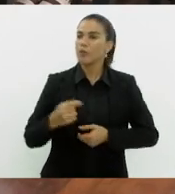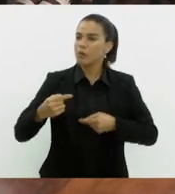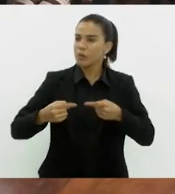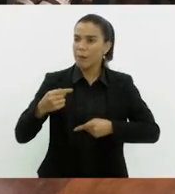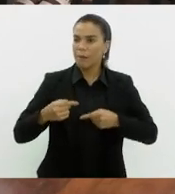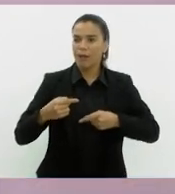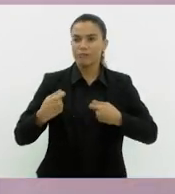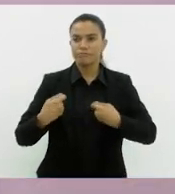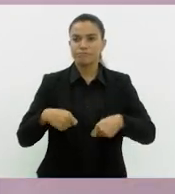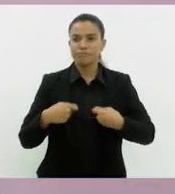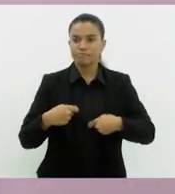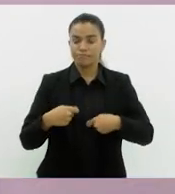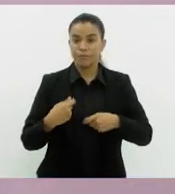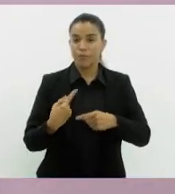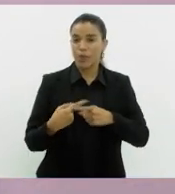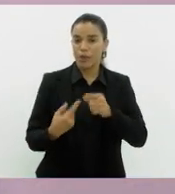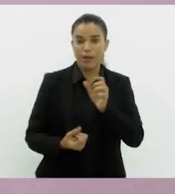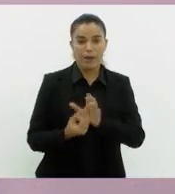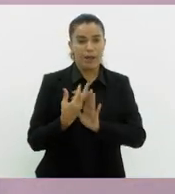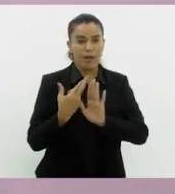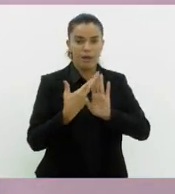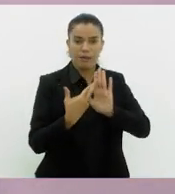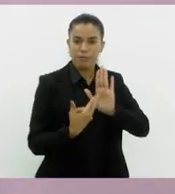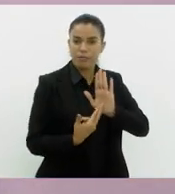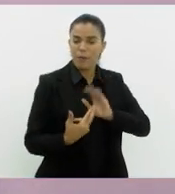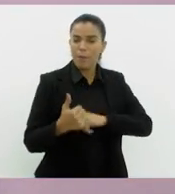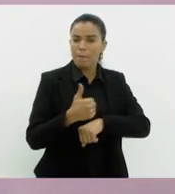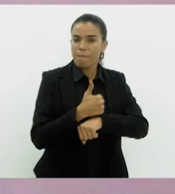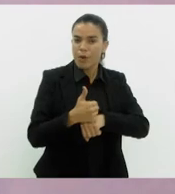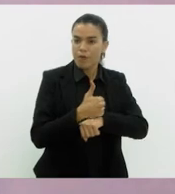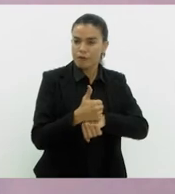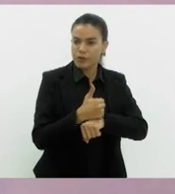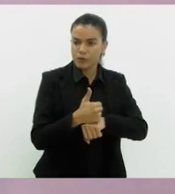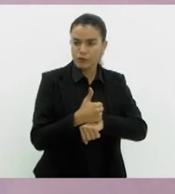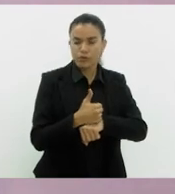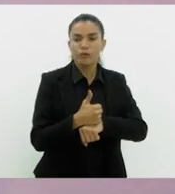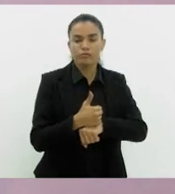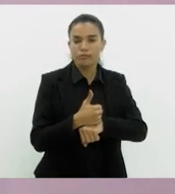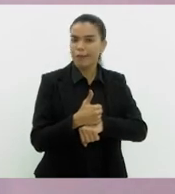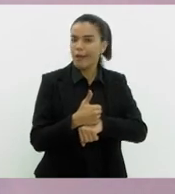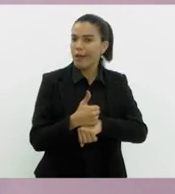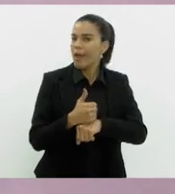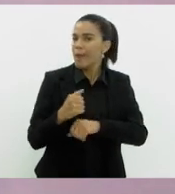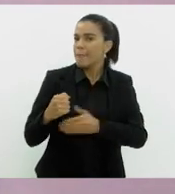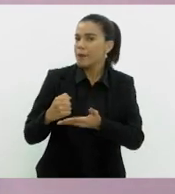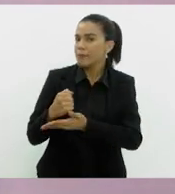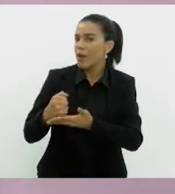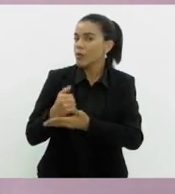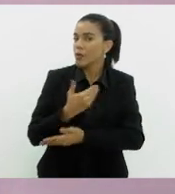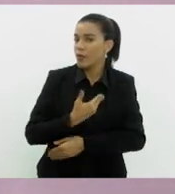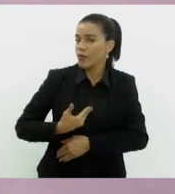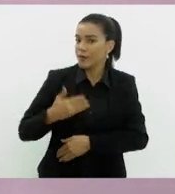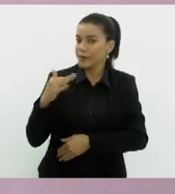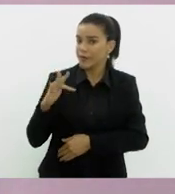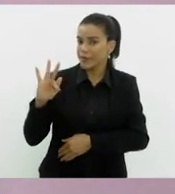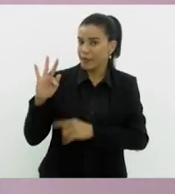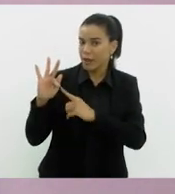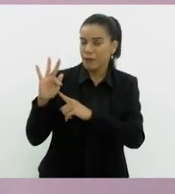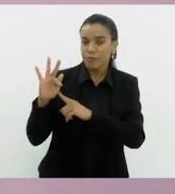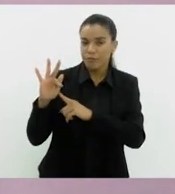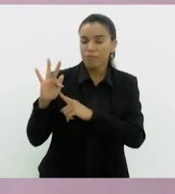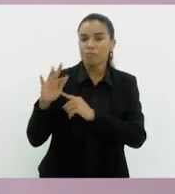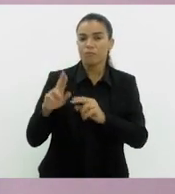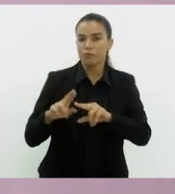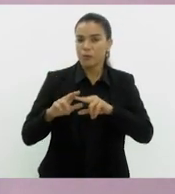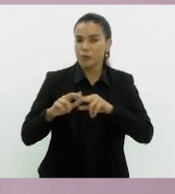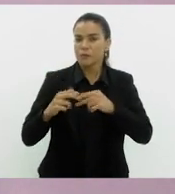porque a regulamentação de profissões ela é feita basicamente no âmbito do governo federal. Então, a gente